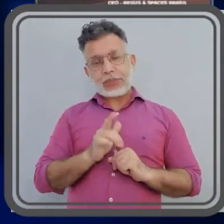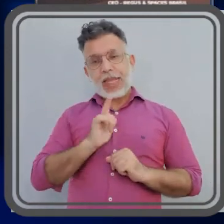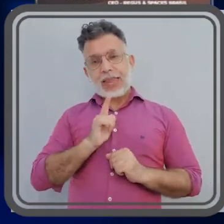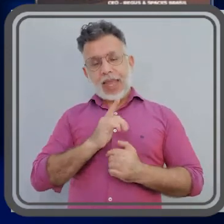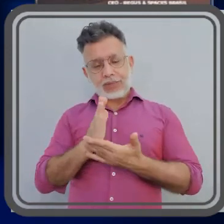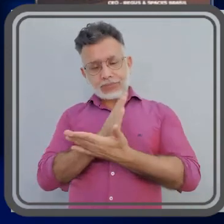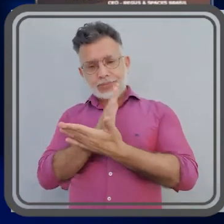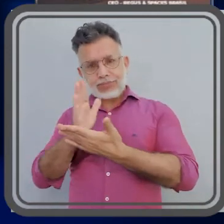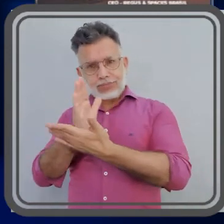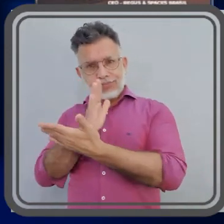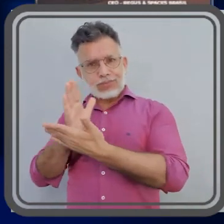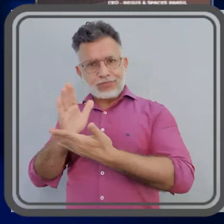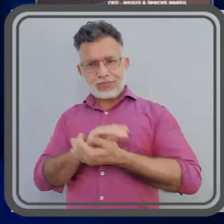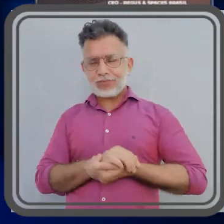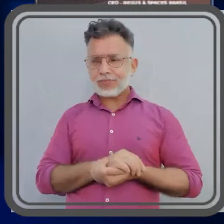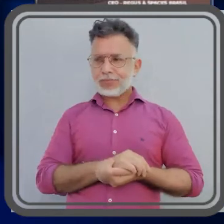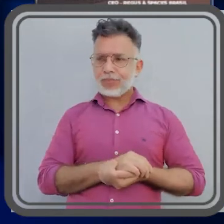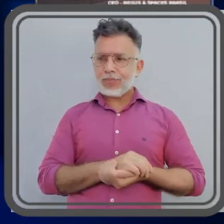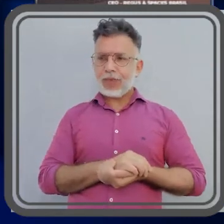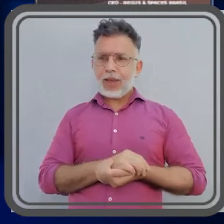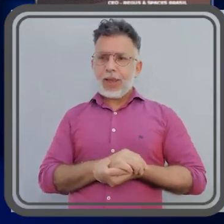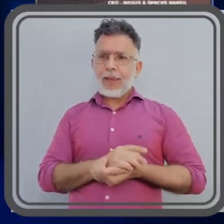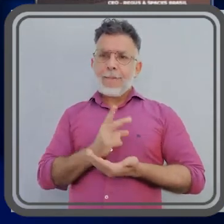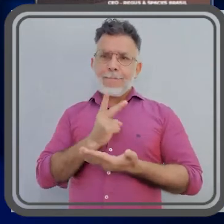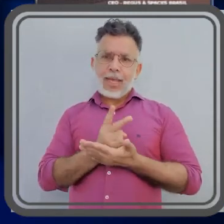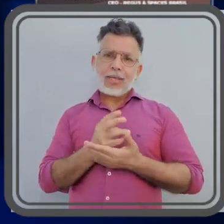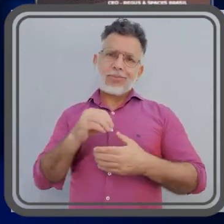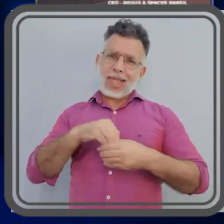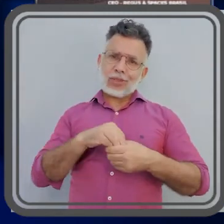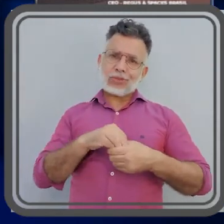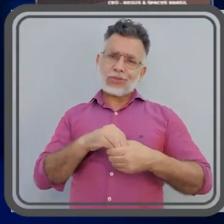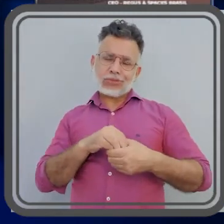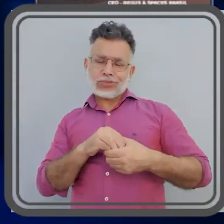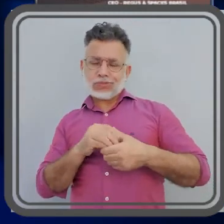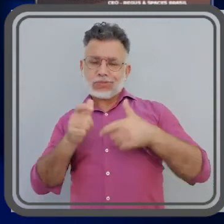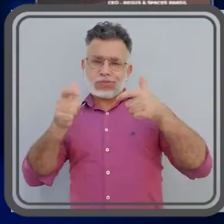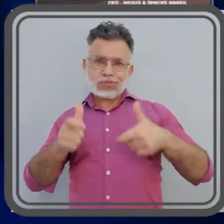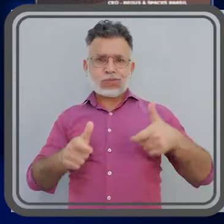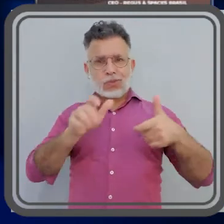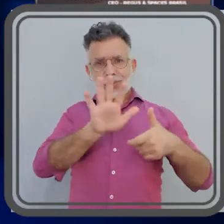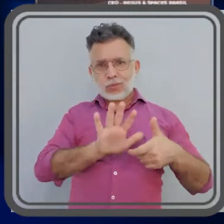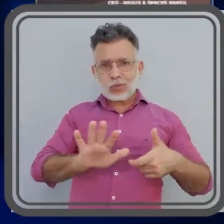segmentos diferentes, né? Então, e mesmo dentro de uma geografia,